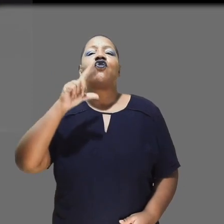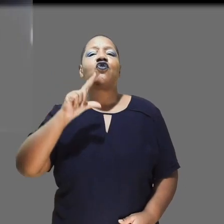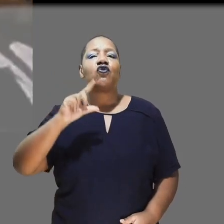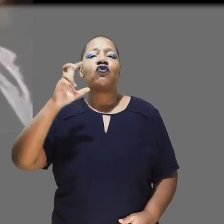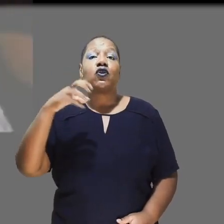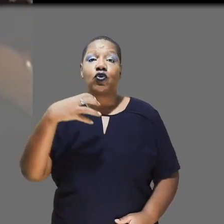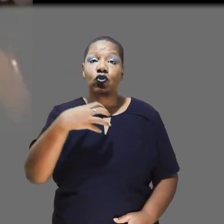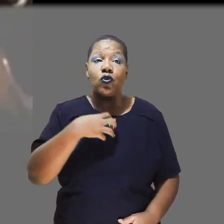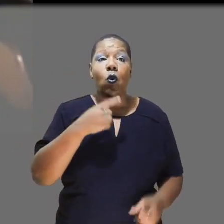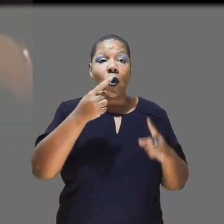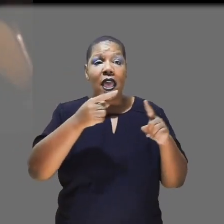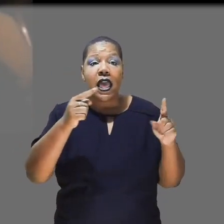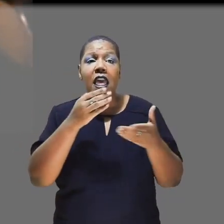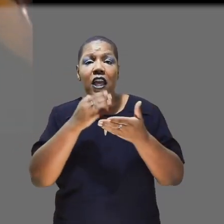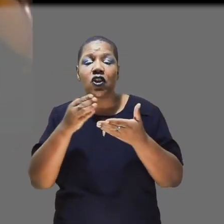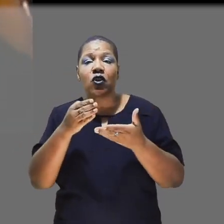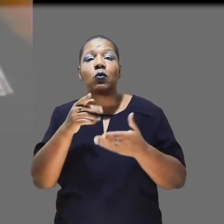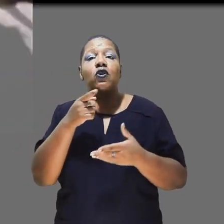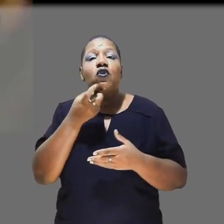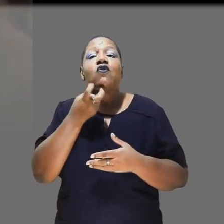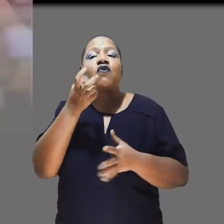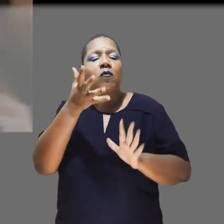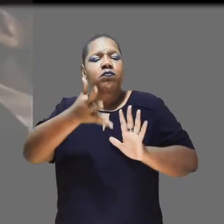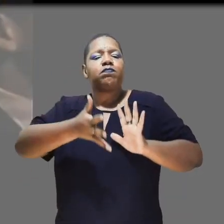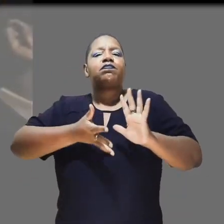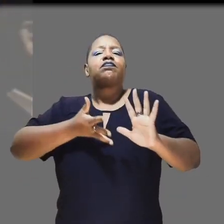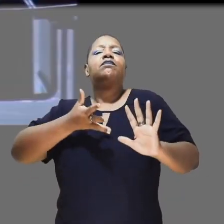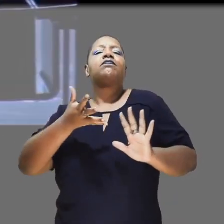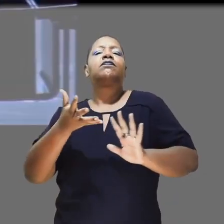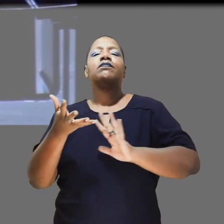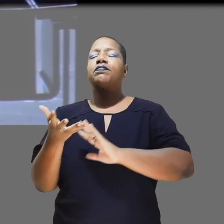modulações, timbres, ritmos e entonações de suas vozes.